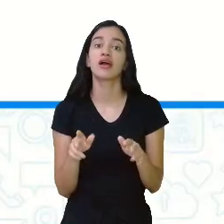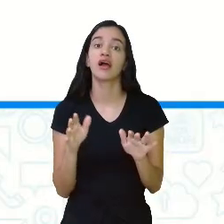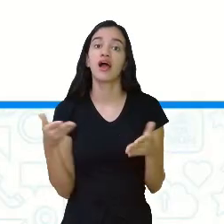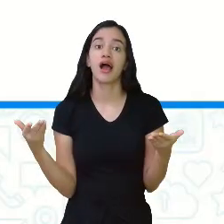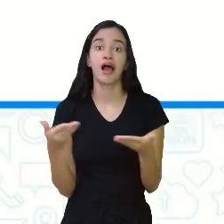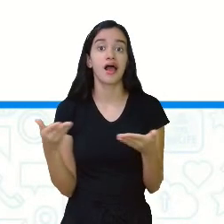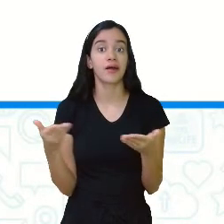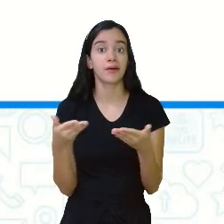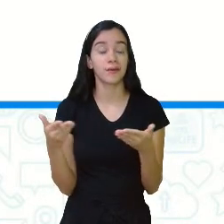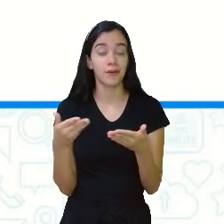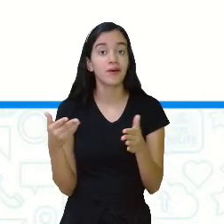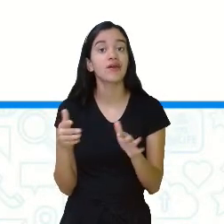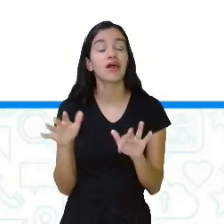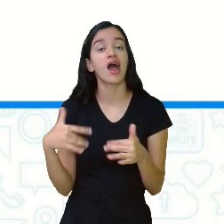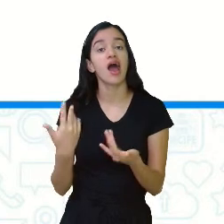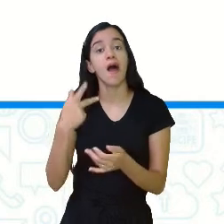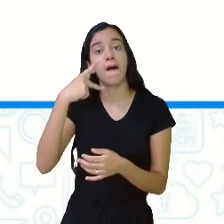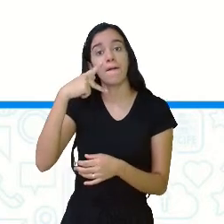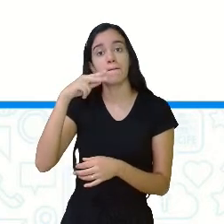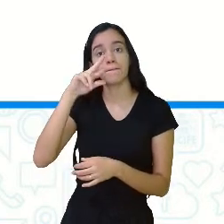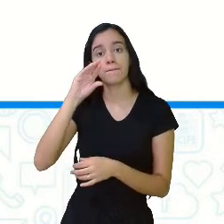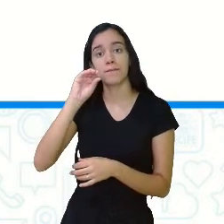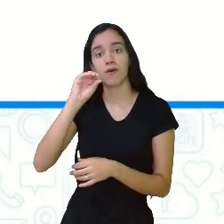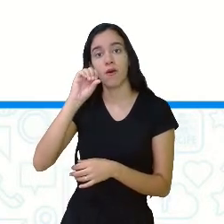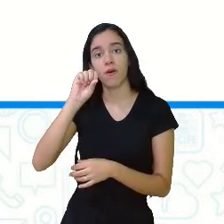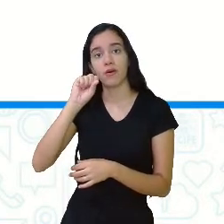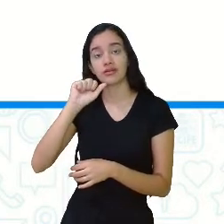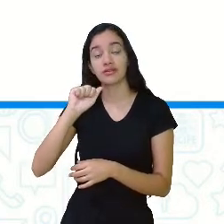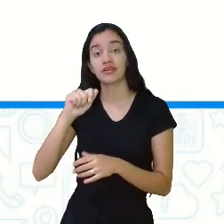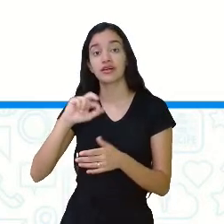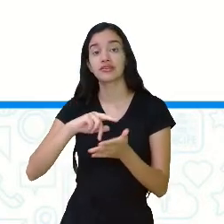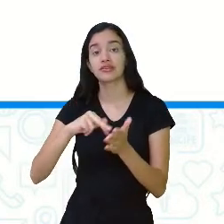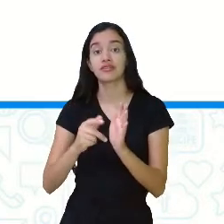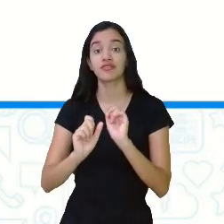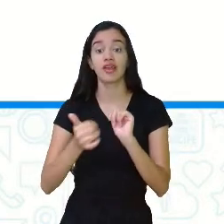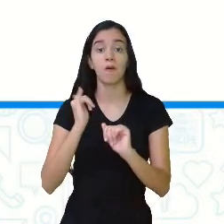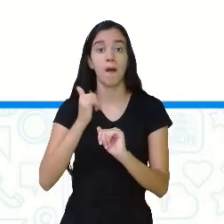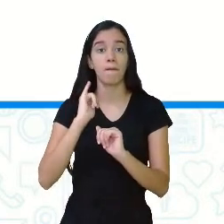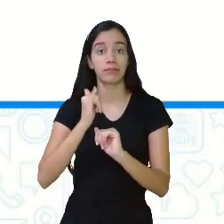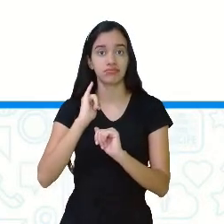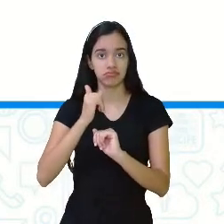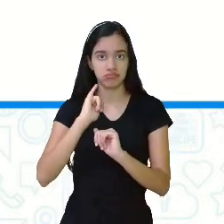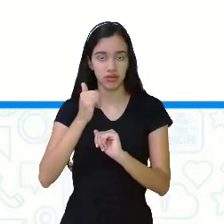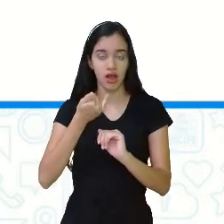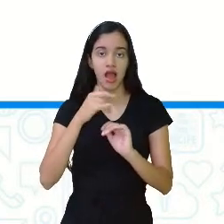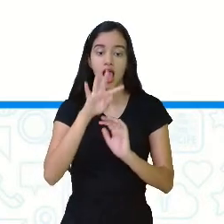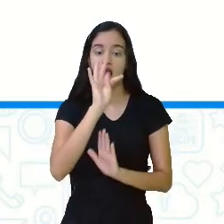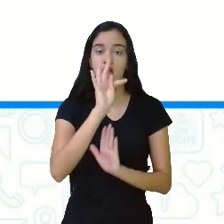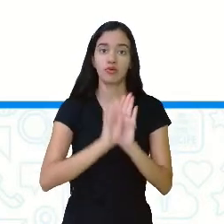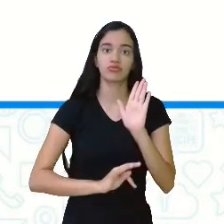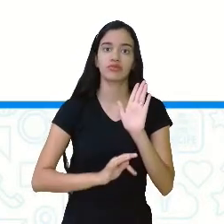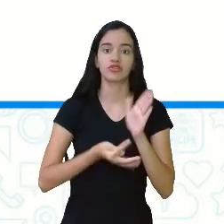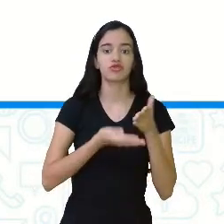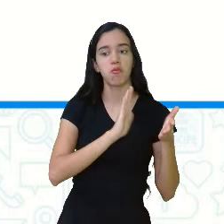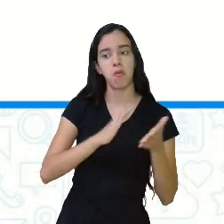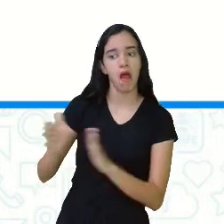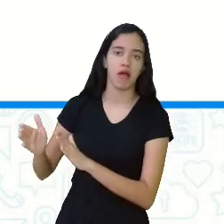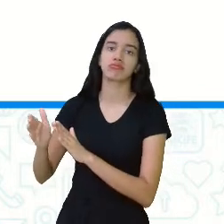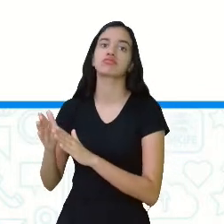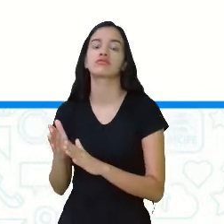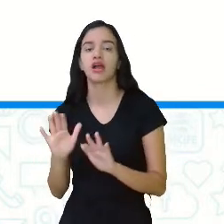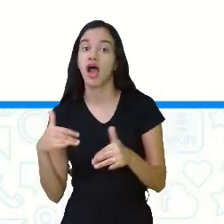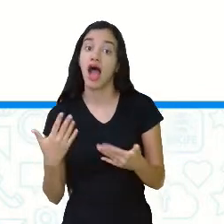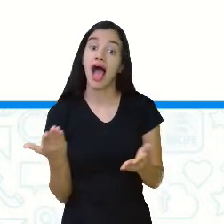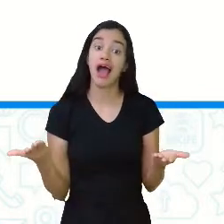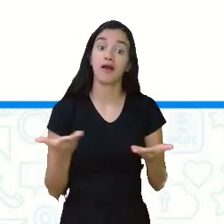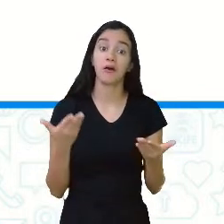Diferente da prosa, que é um texto corrido, que é uma narrativa, a prosa é escrita num texto corrido. O poema